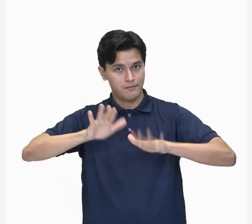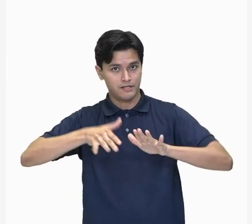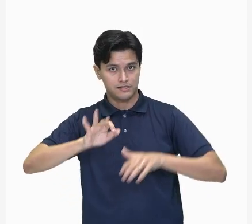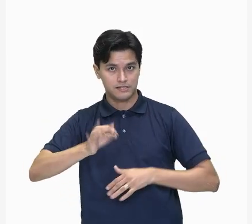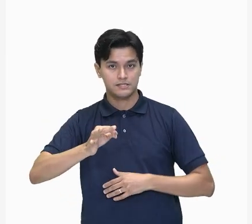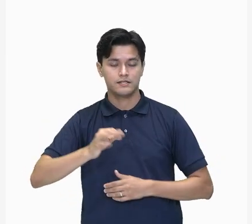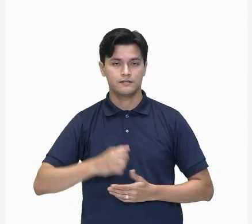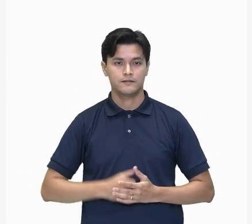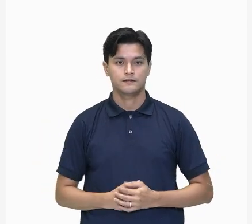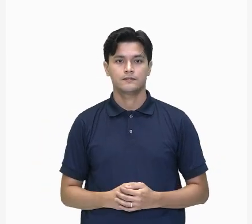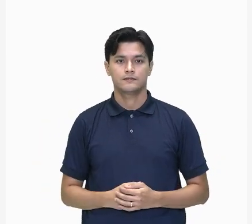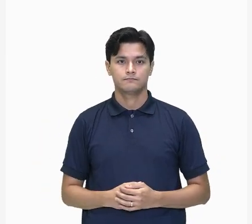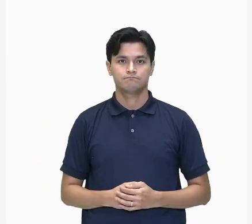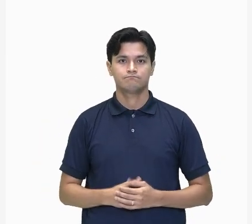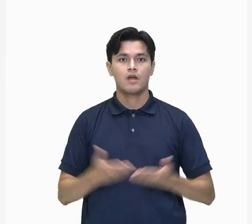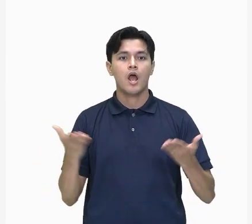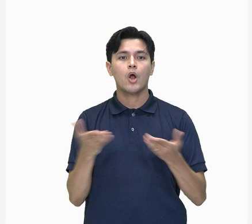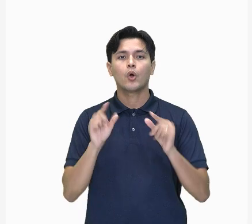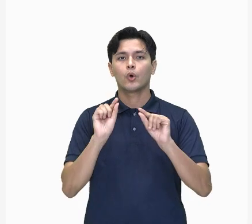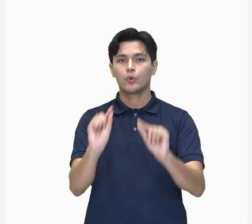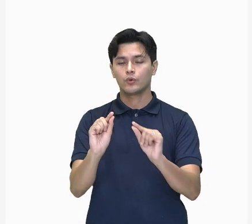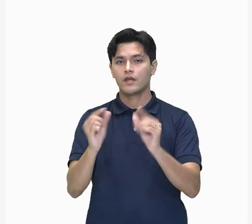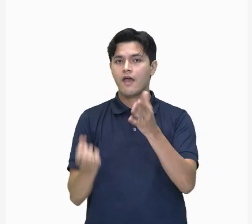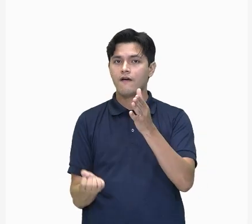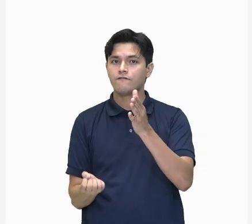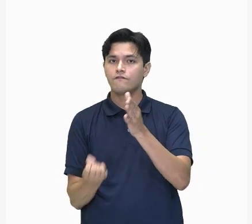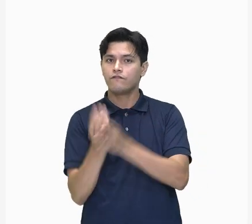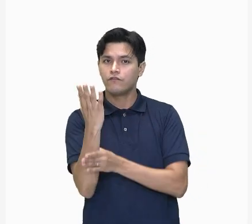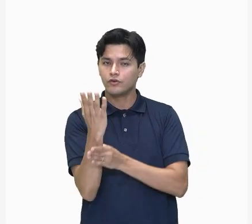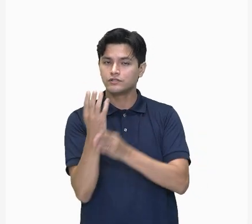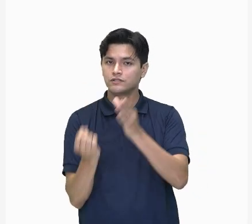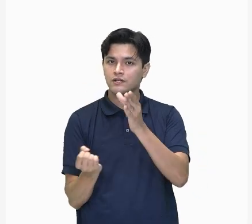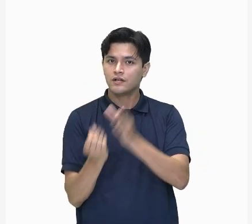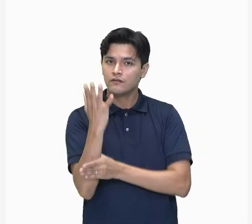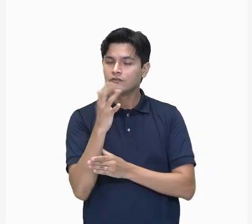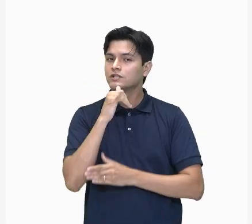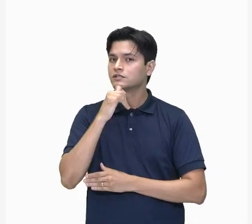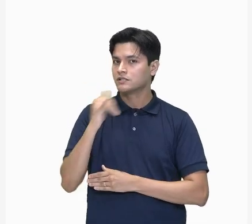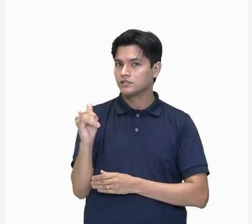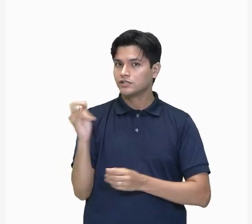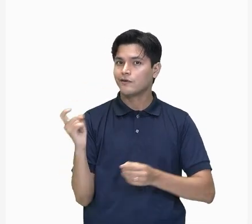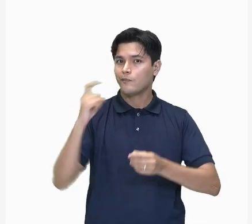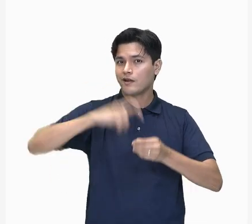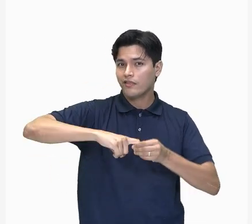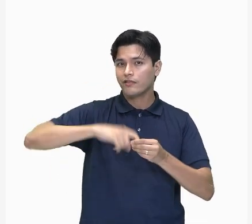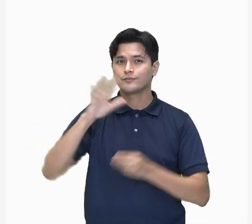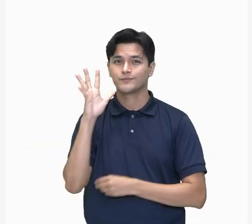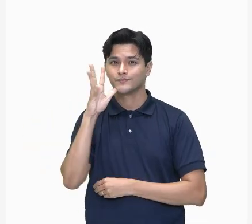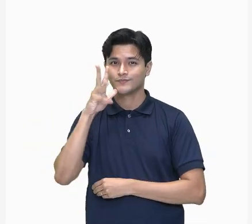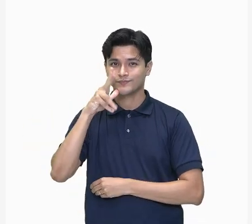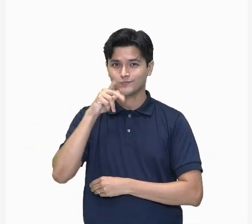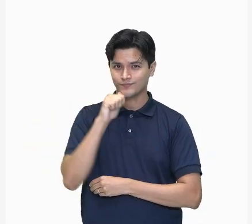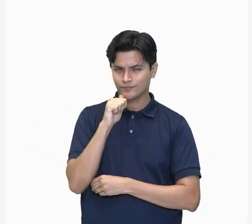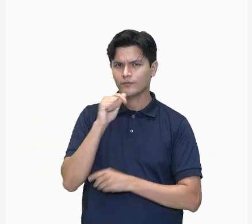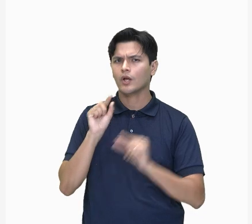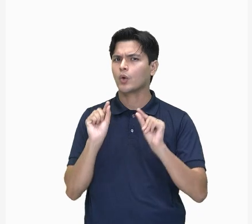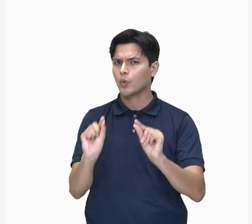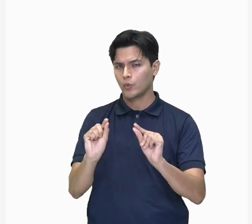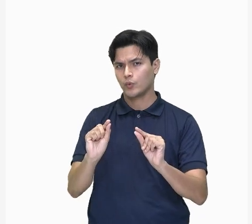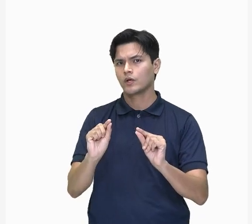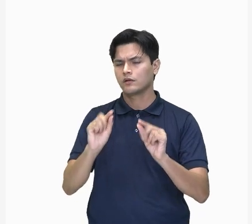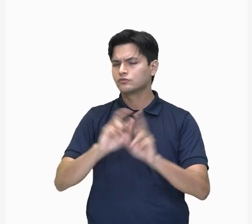de energia não renováveis, qual é a diferença, né? São aquelas cuja taxa de consumo